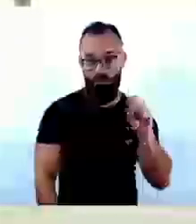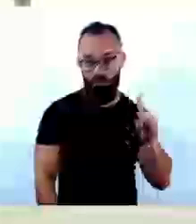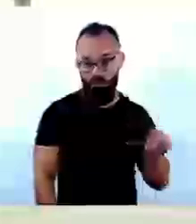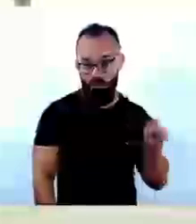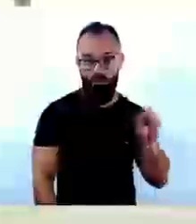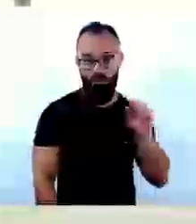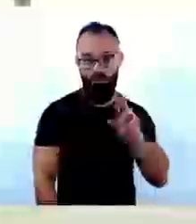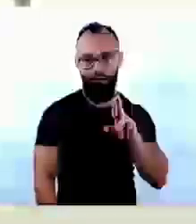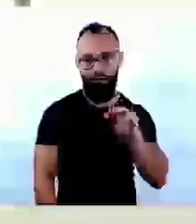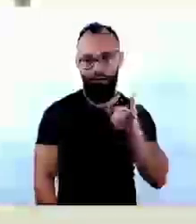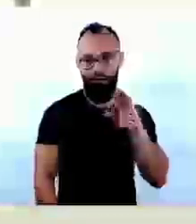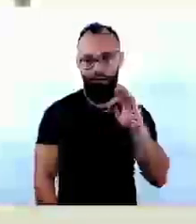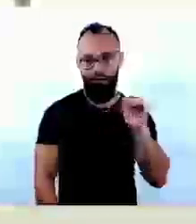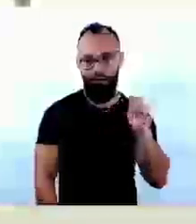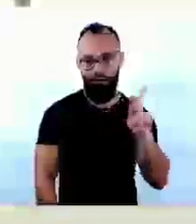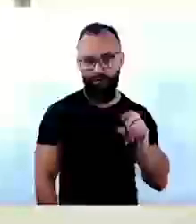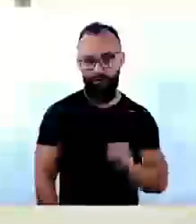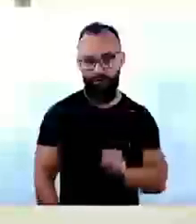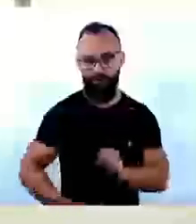vereador